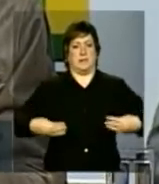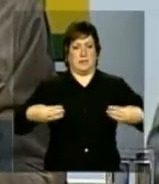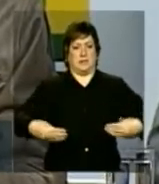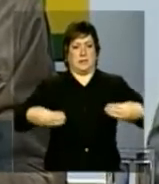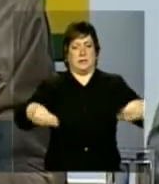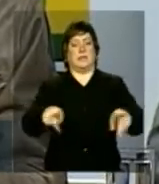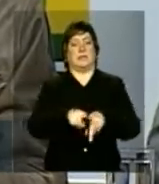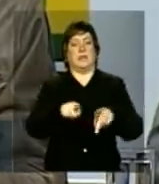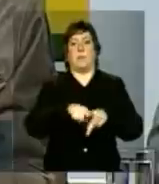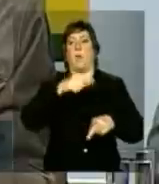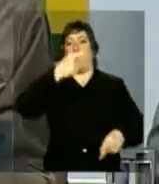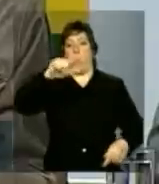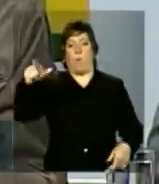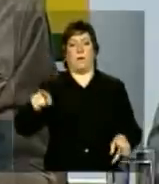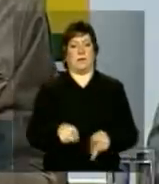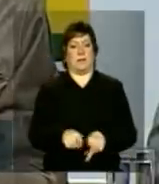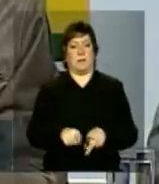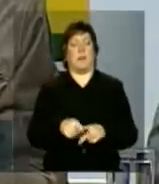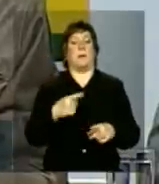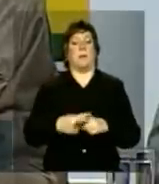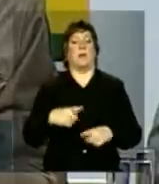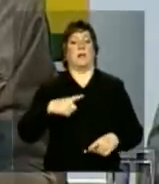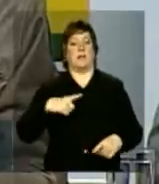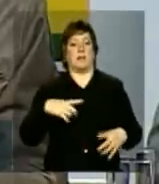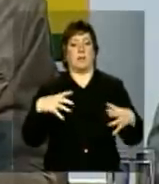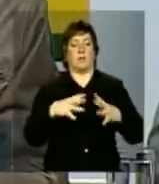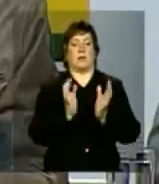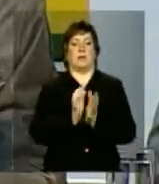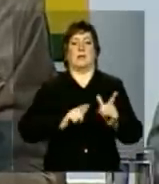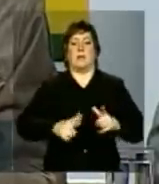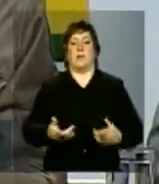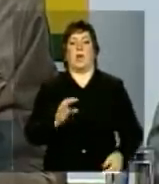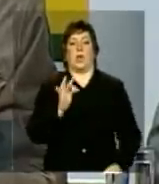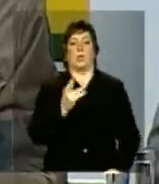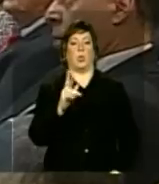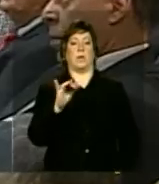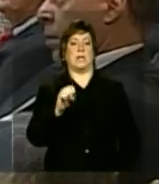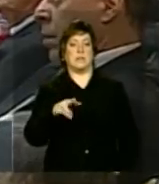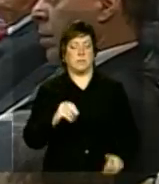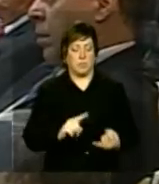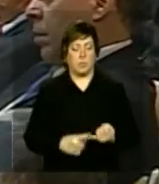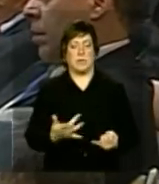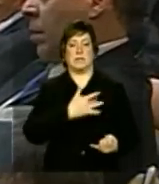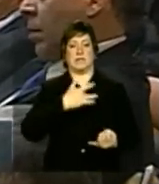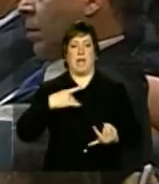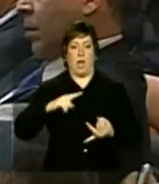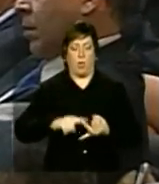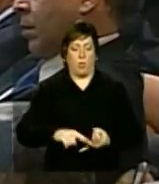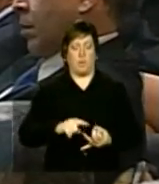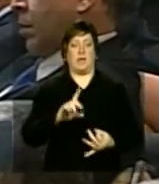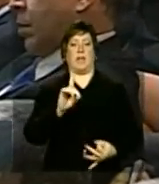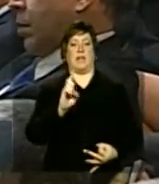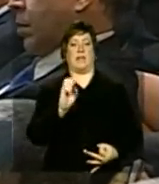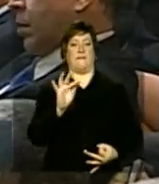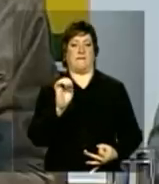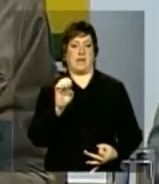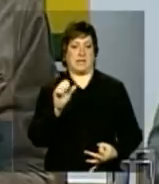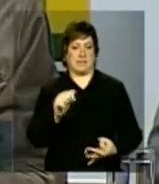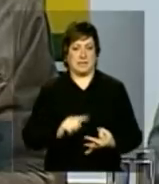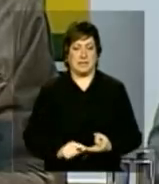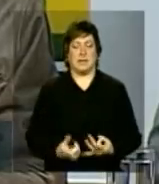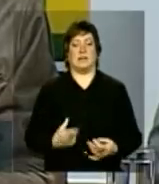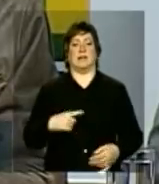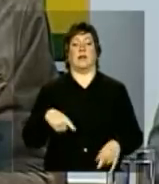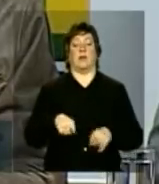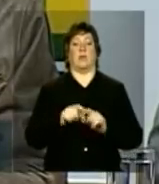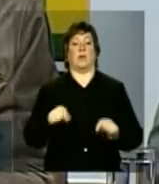outros também porque tem atribuições no turismo na saúde na defesa mas o g